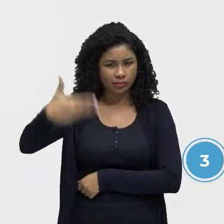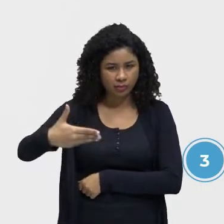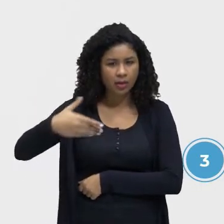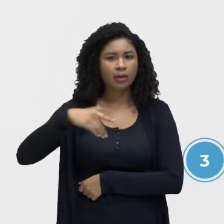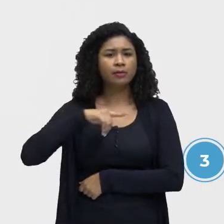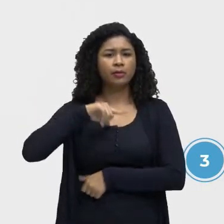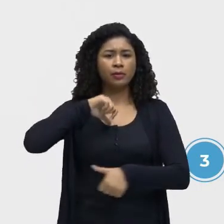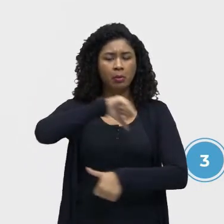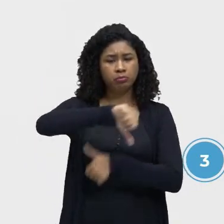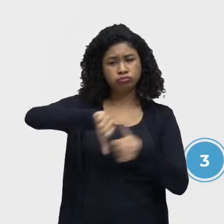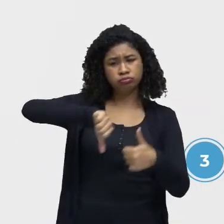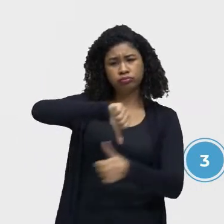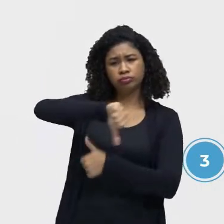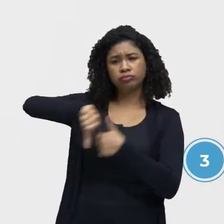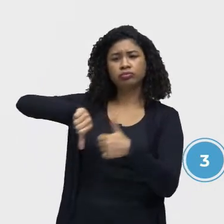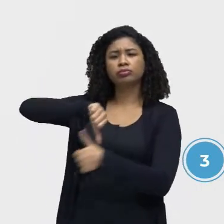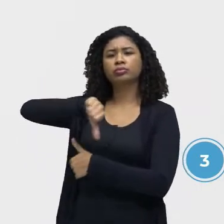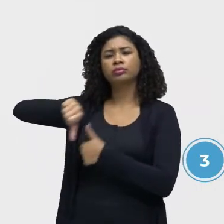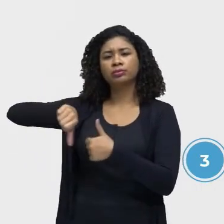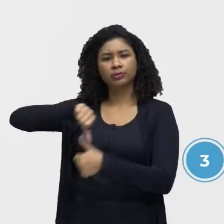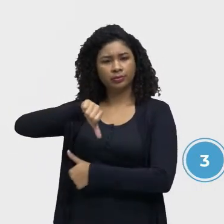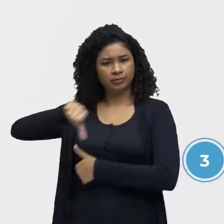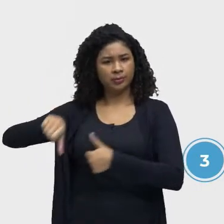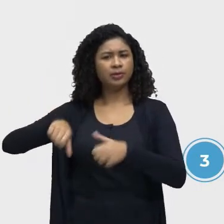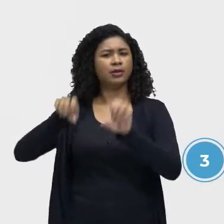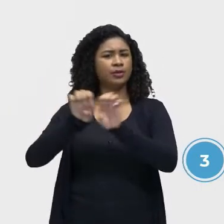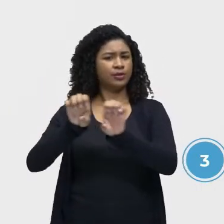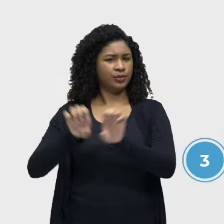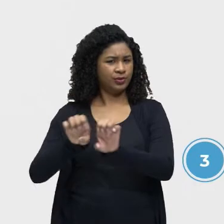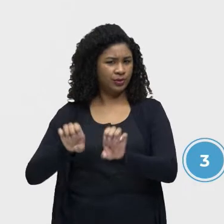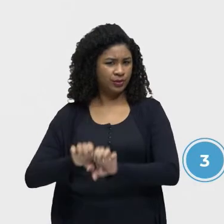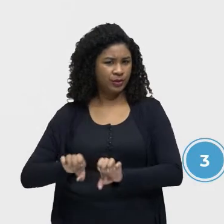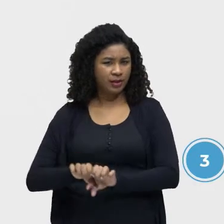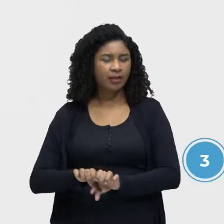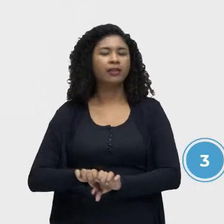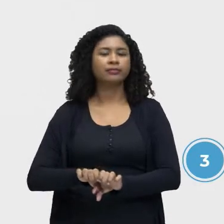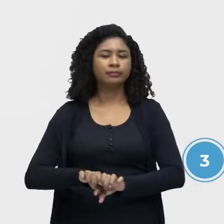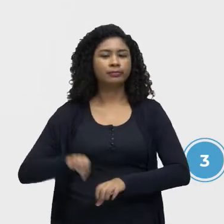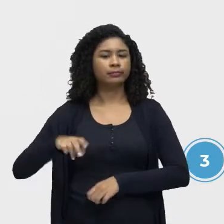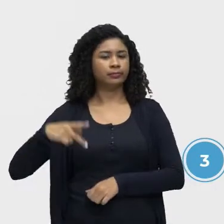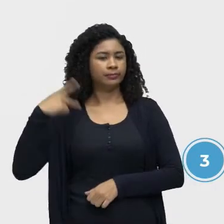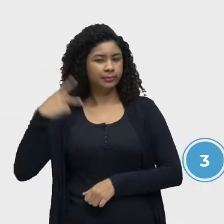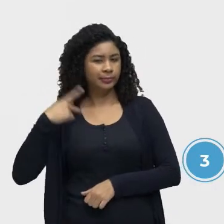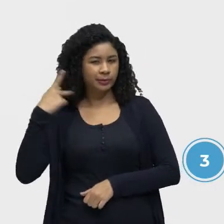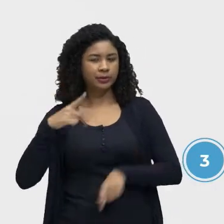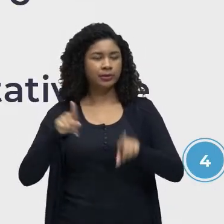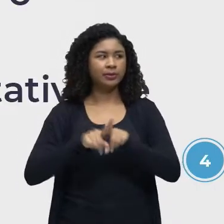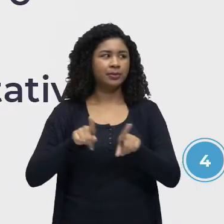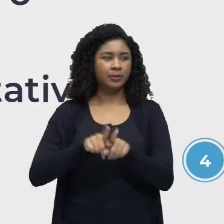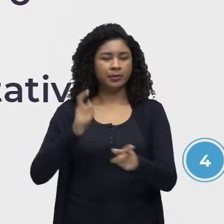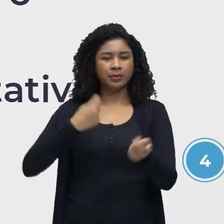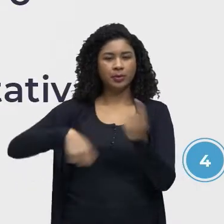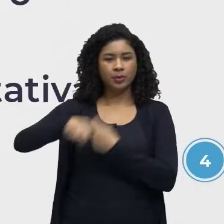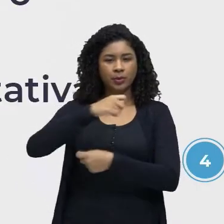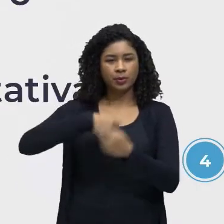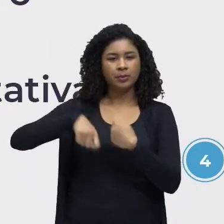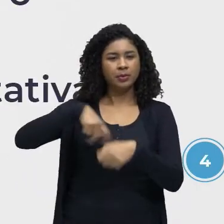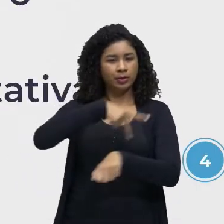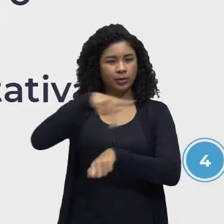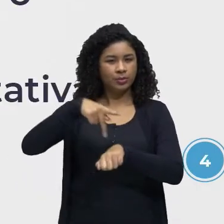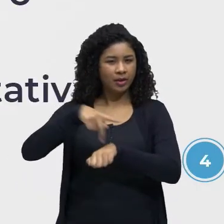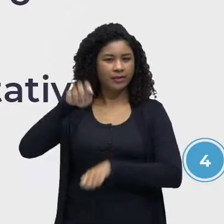importantes transformações estruturais que refletem na dinâmica política e econômica dos países europeus. São